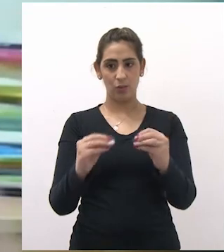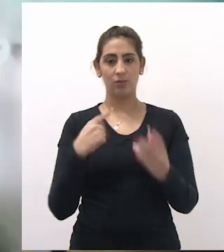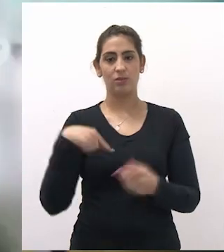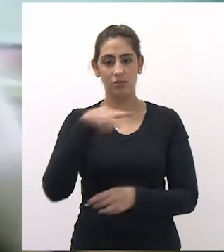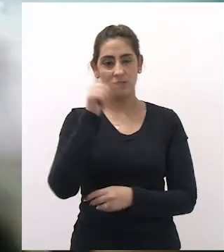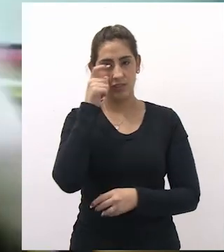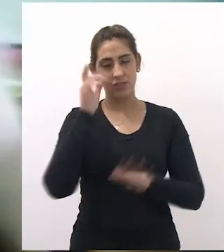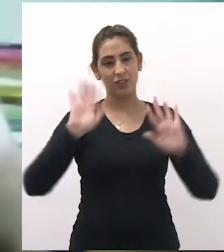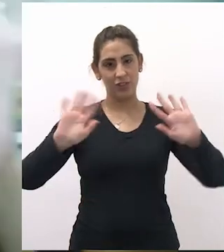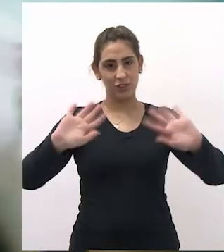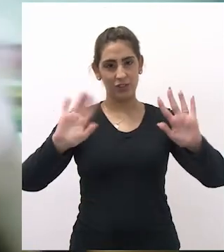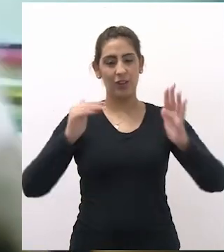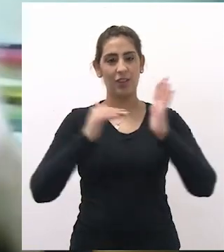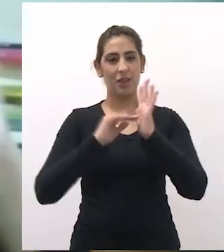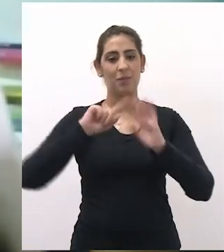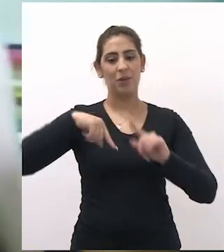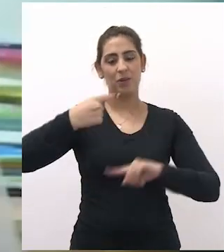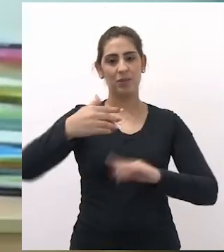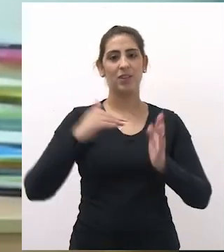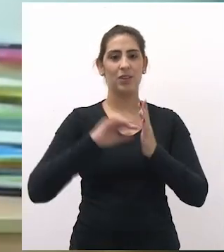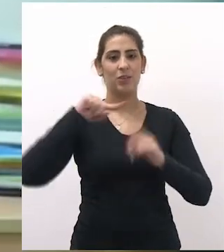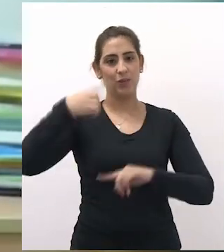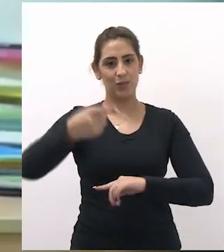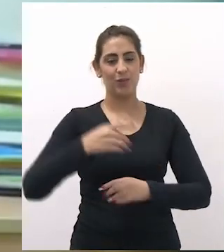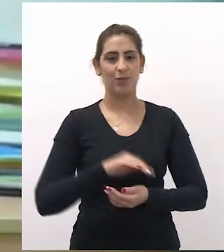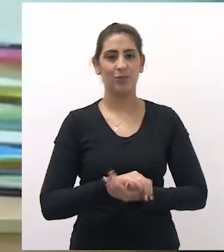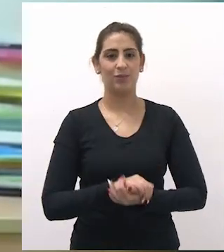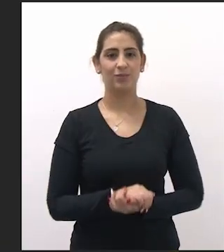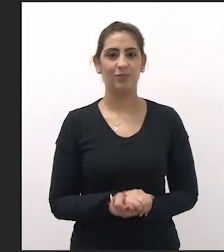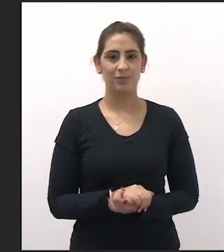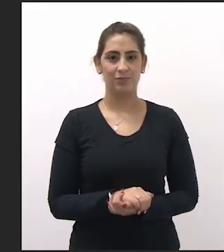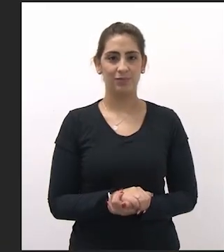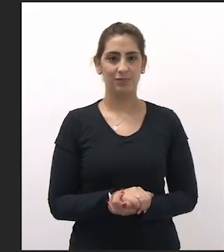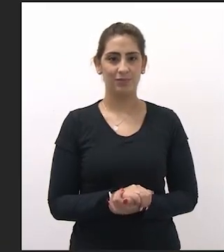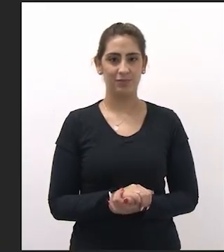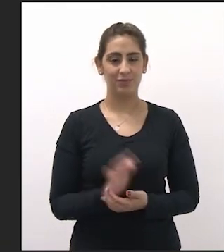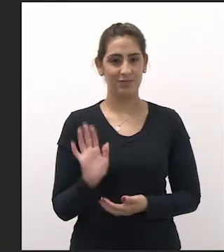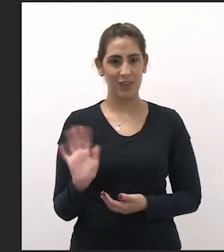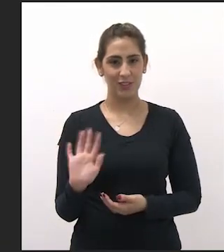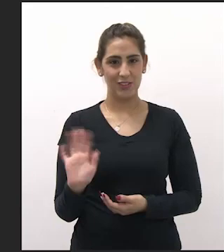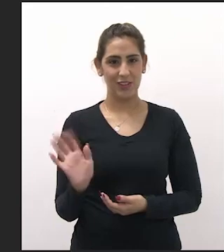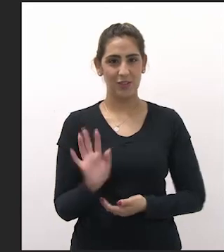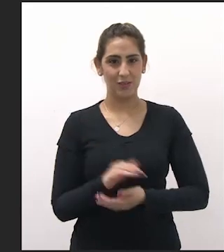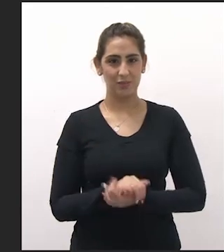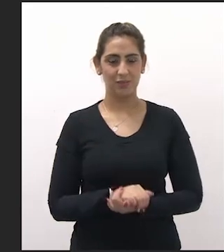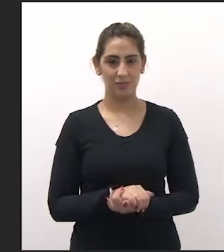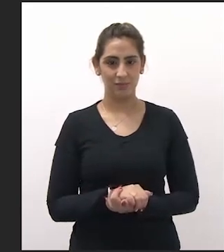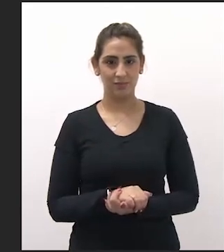assistiram. Até outro programa. Tchau. Tchau, tchau.